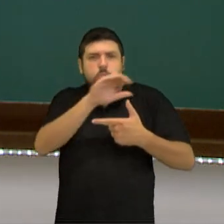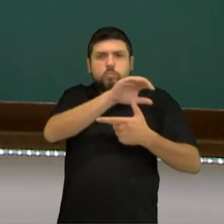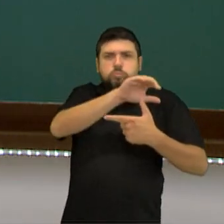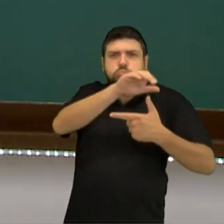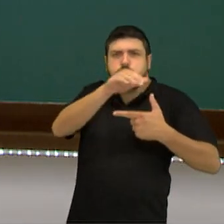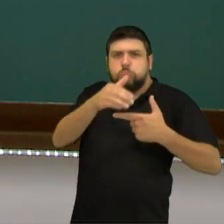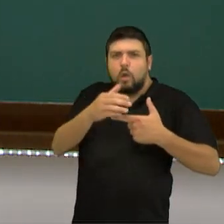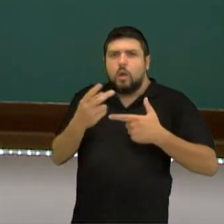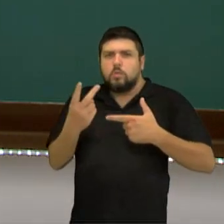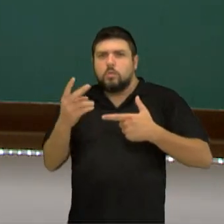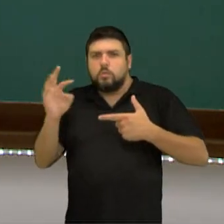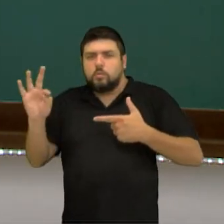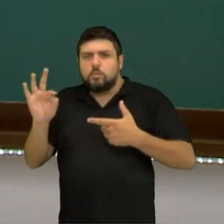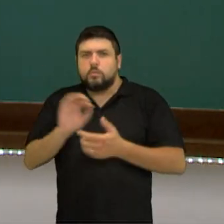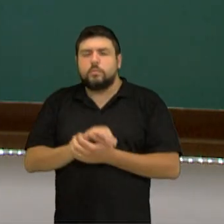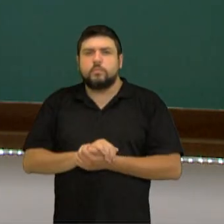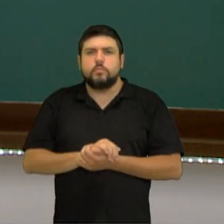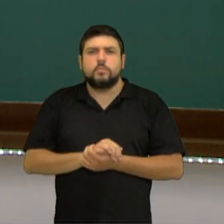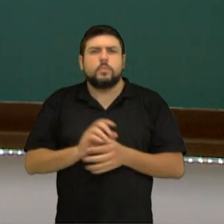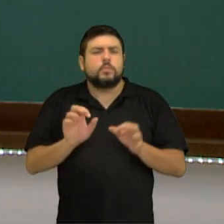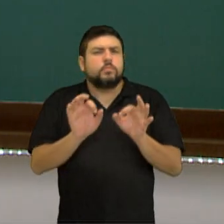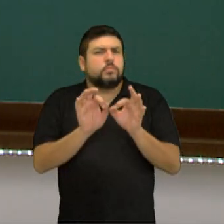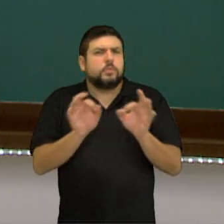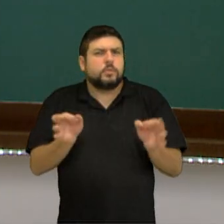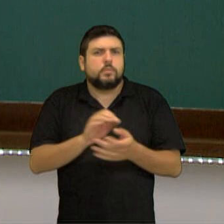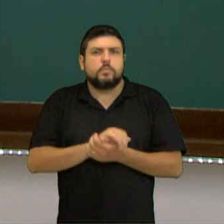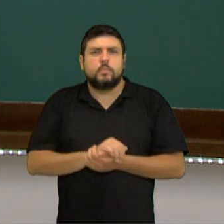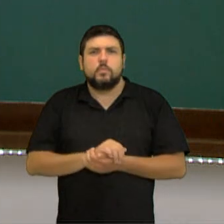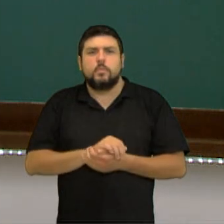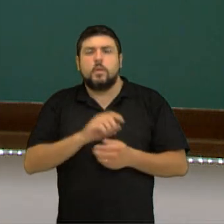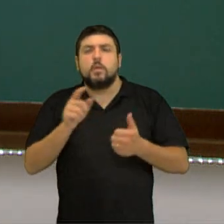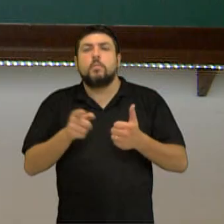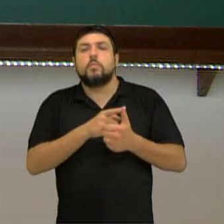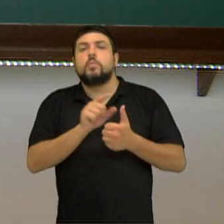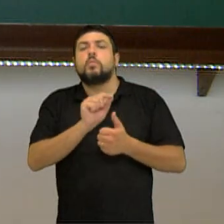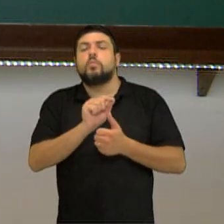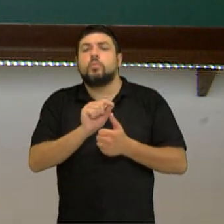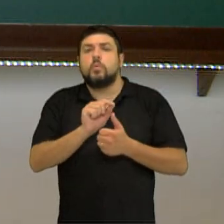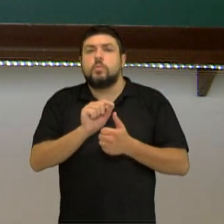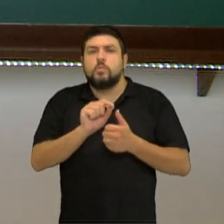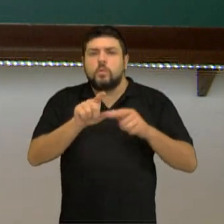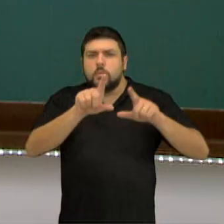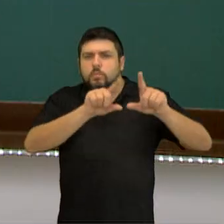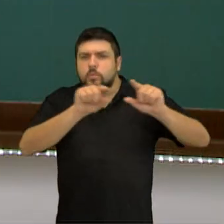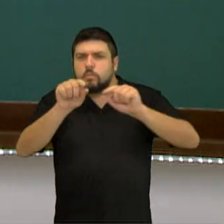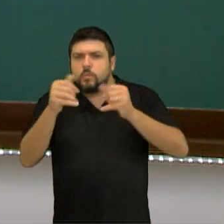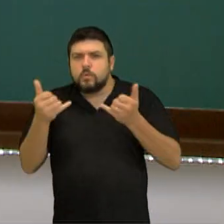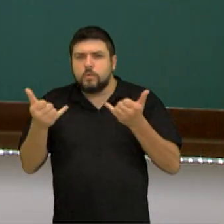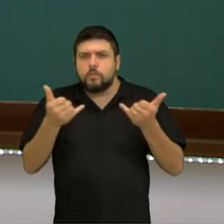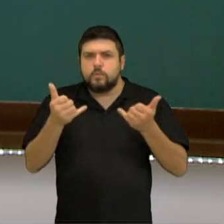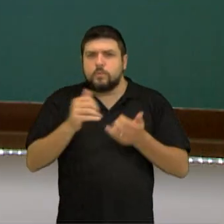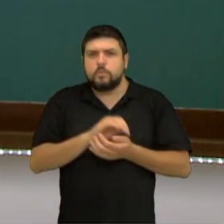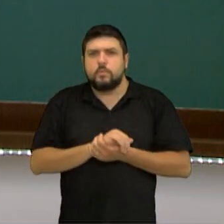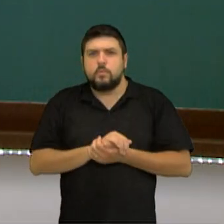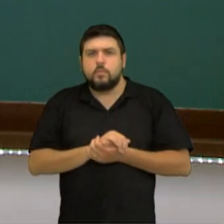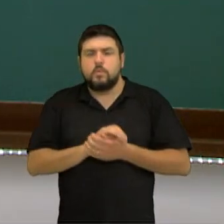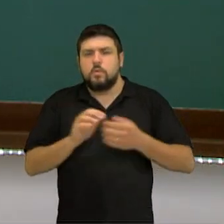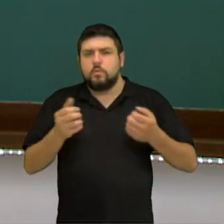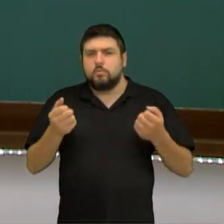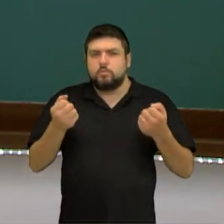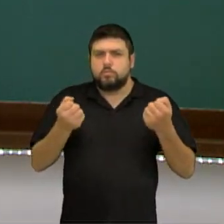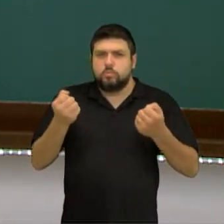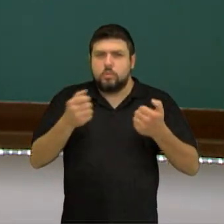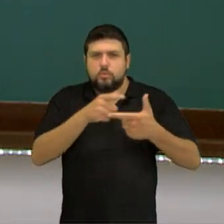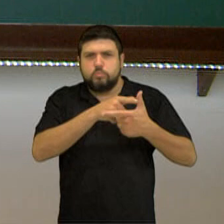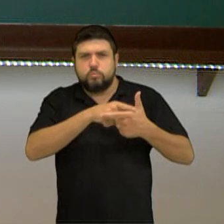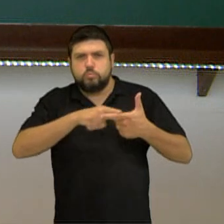toneladas ali. Então o que você vai fazer? Cara, muito simples. Primeira coisa que você faz é tirar as informações. Você tem a massa da caminhonete, que é 6.000,